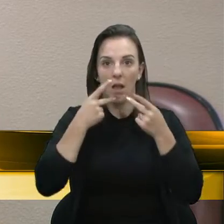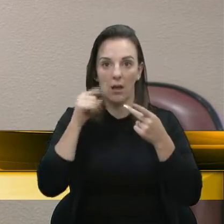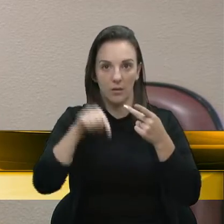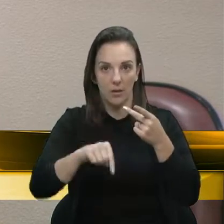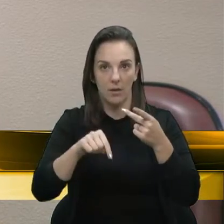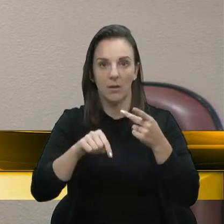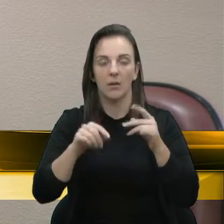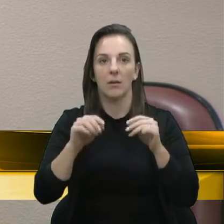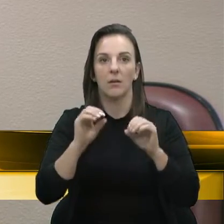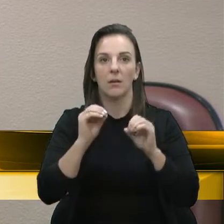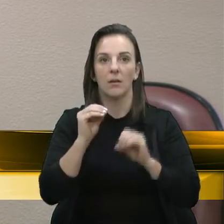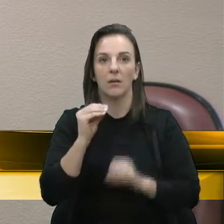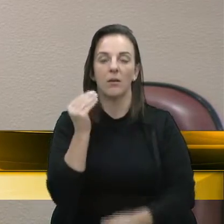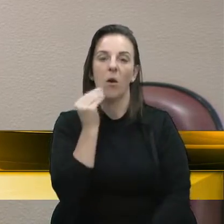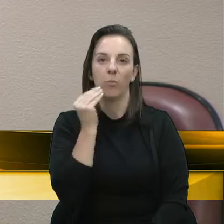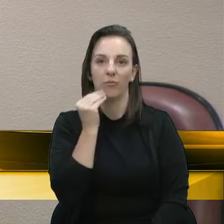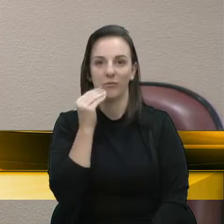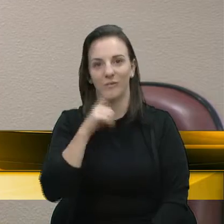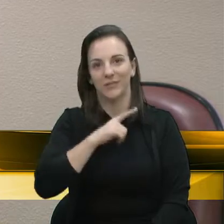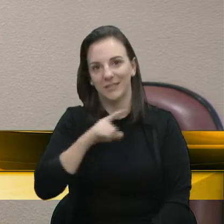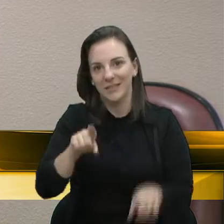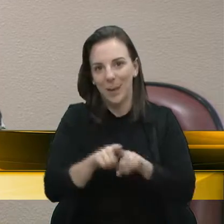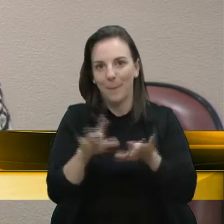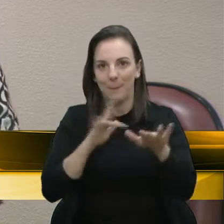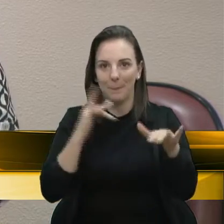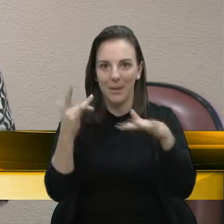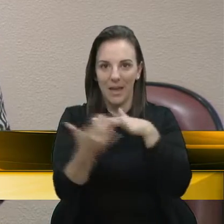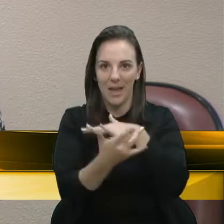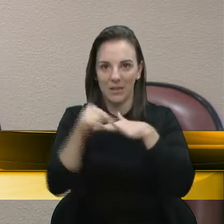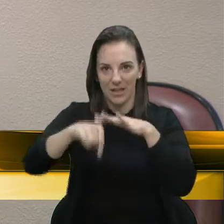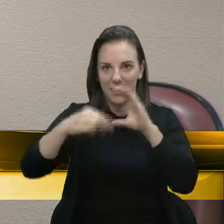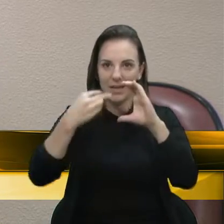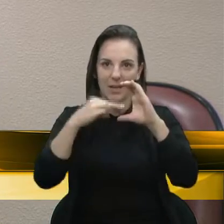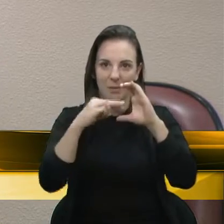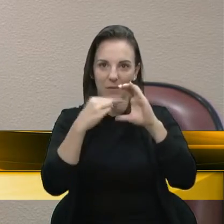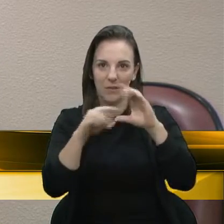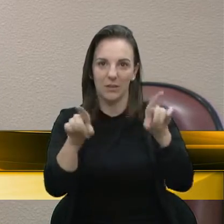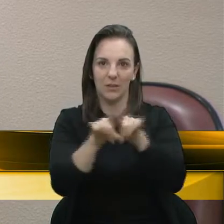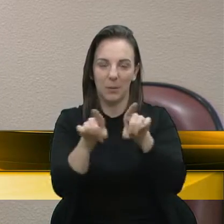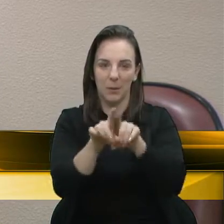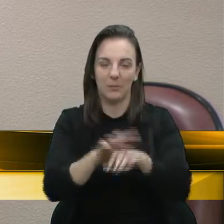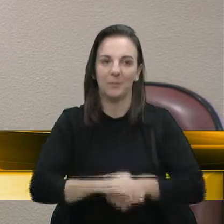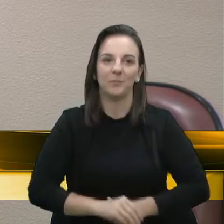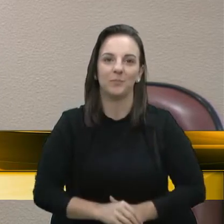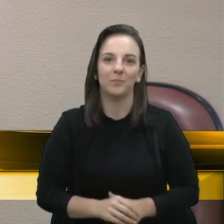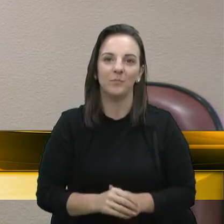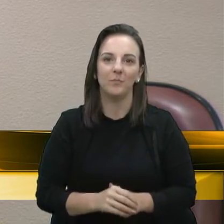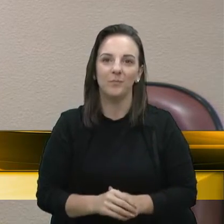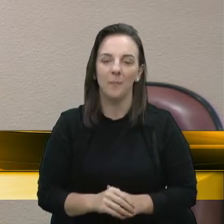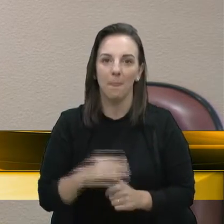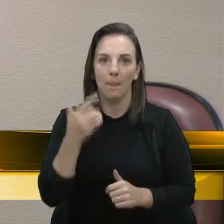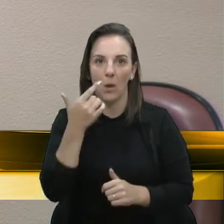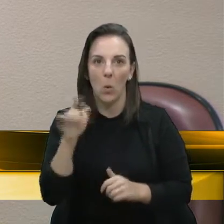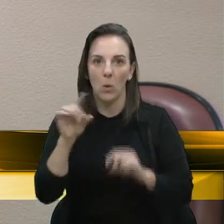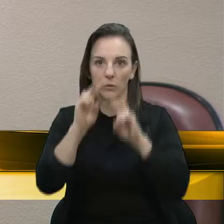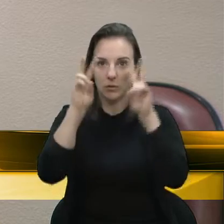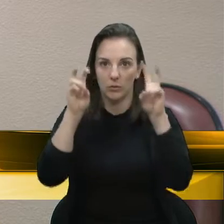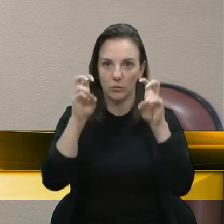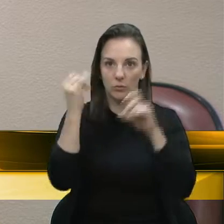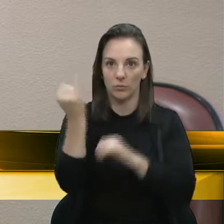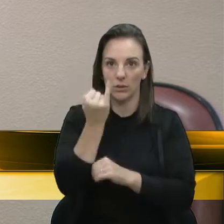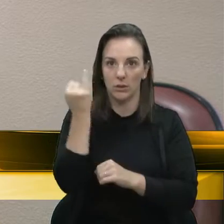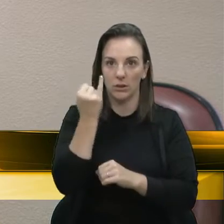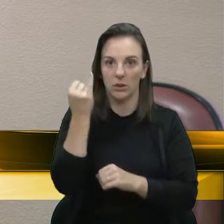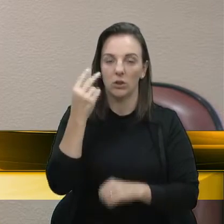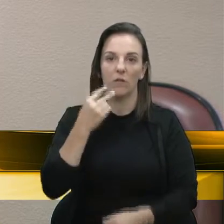estarão nas nossas redes essas informações. Outra questão importante, a vereadora Denise falou aí sobre